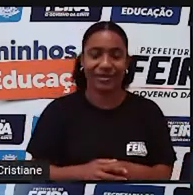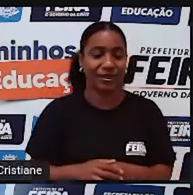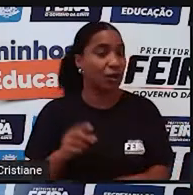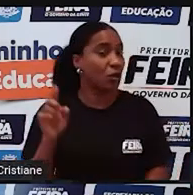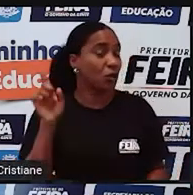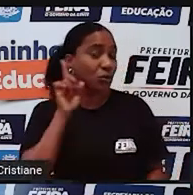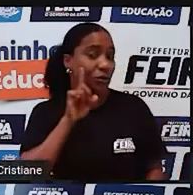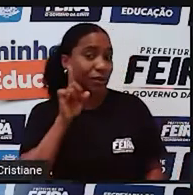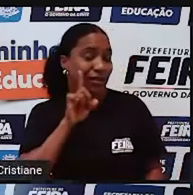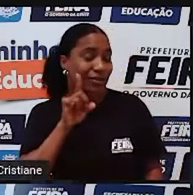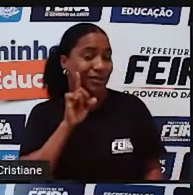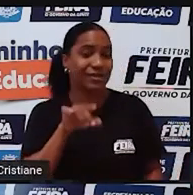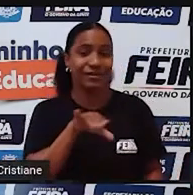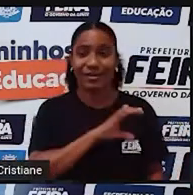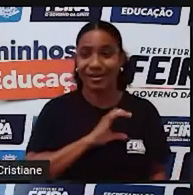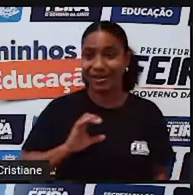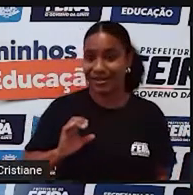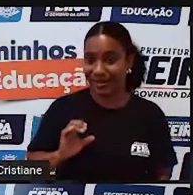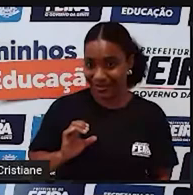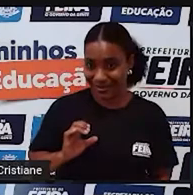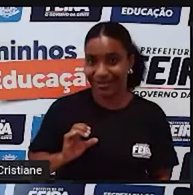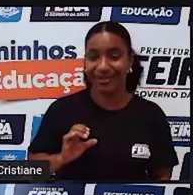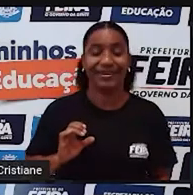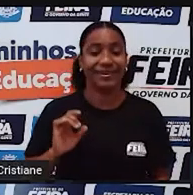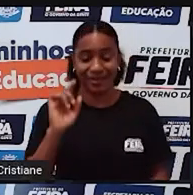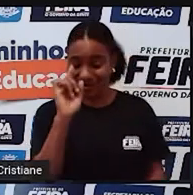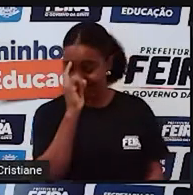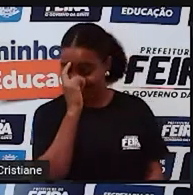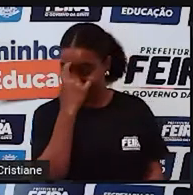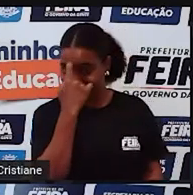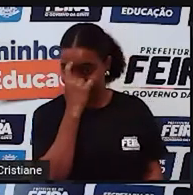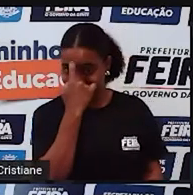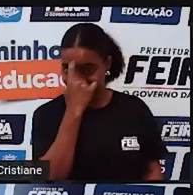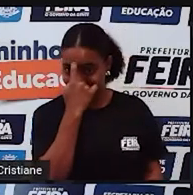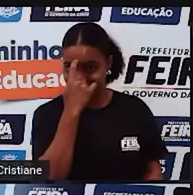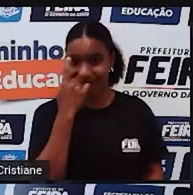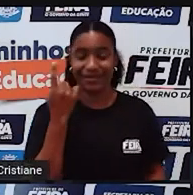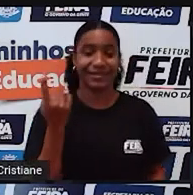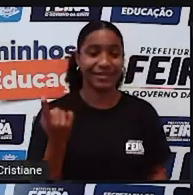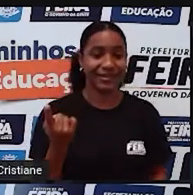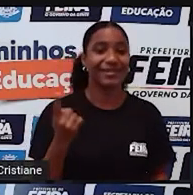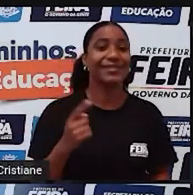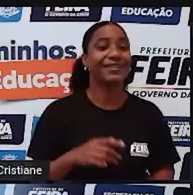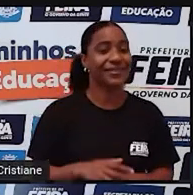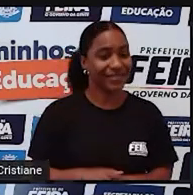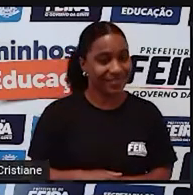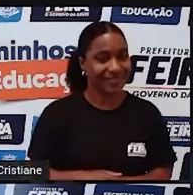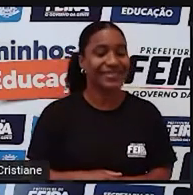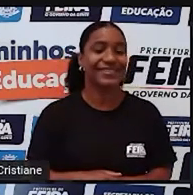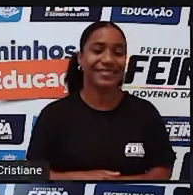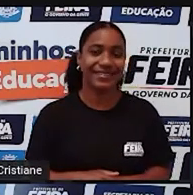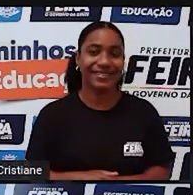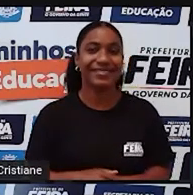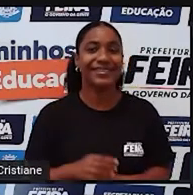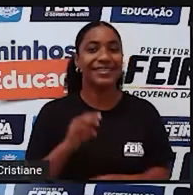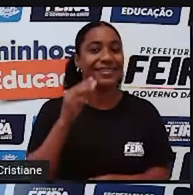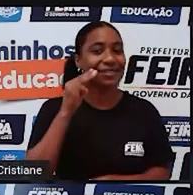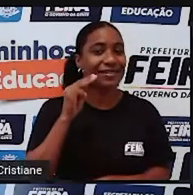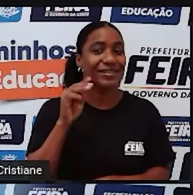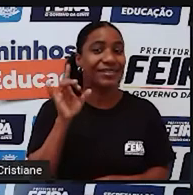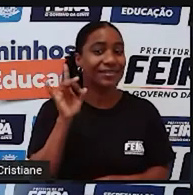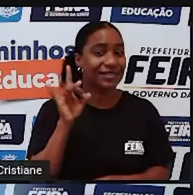nos Estados Unidos, USA, Canadá, Canadá, England, Inglaterra, India,